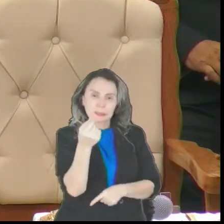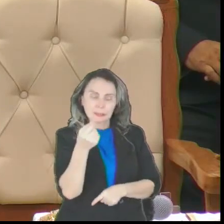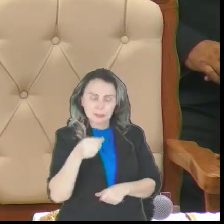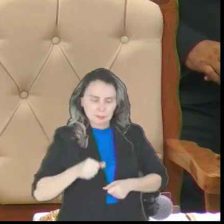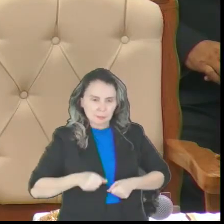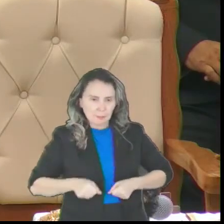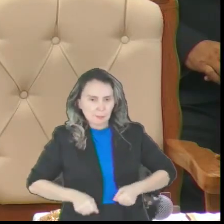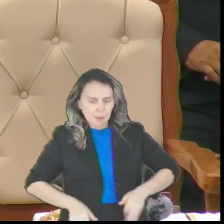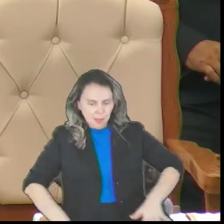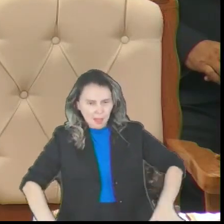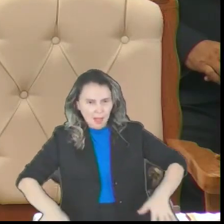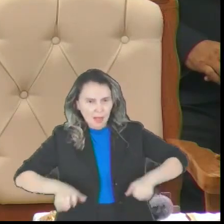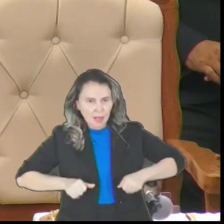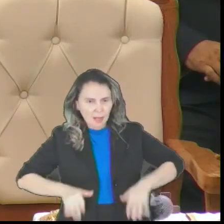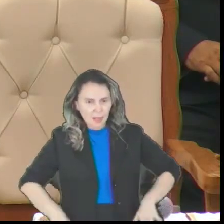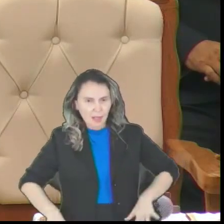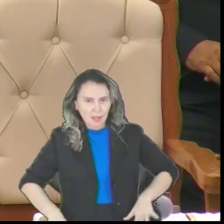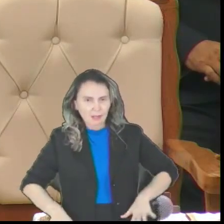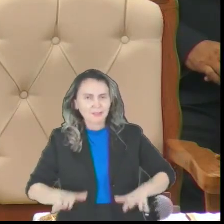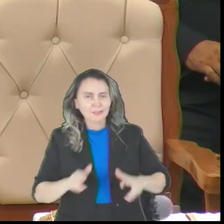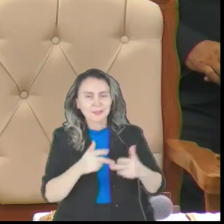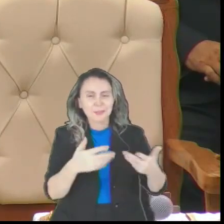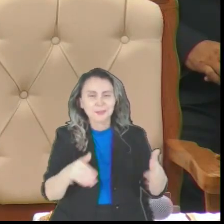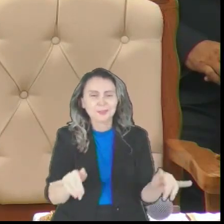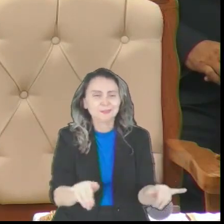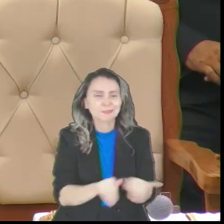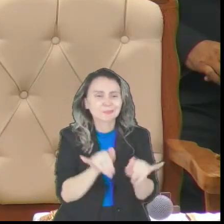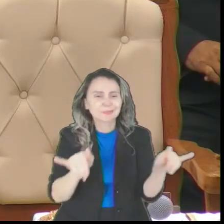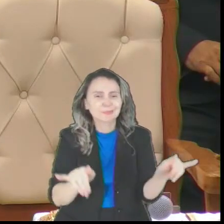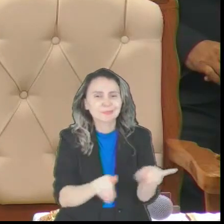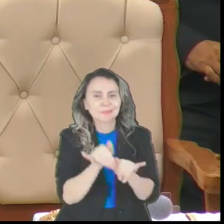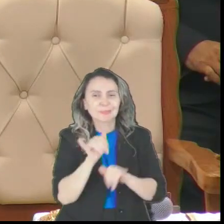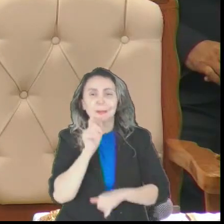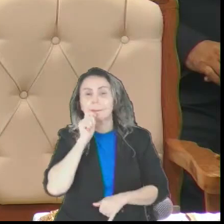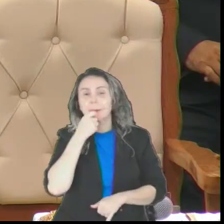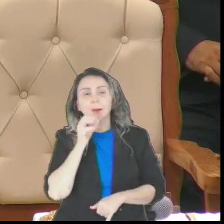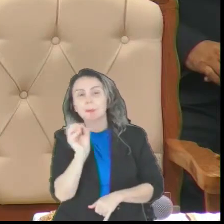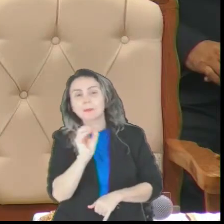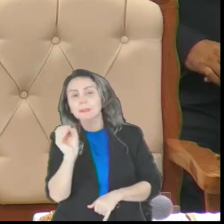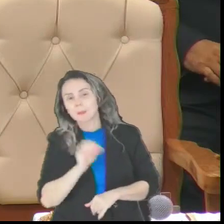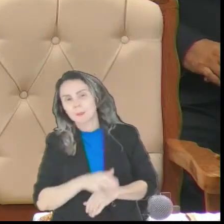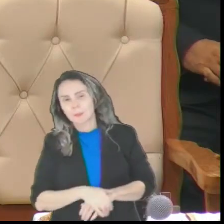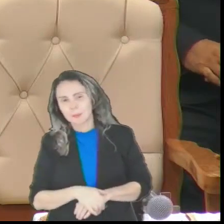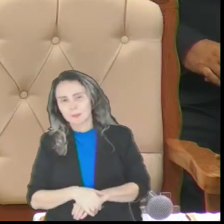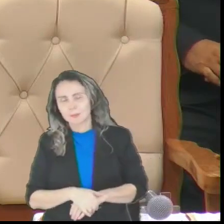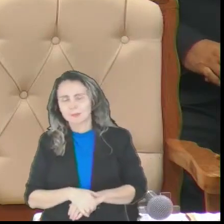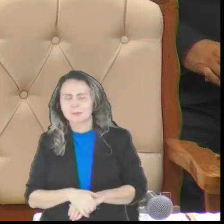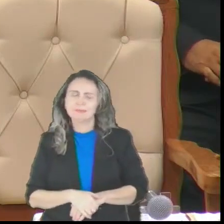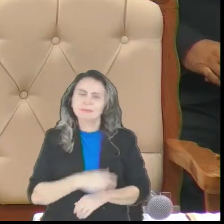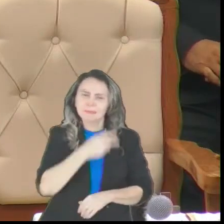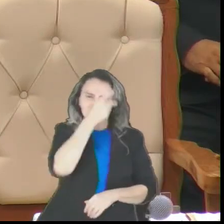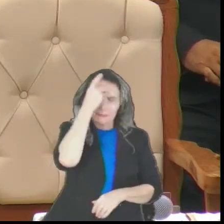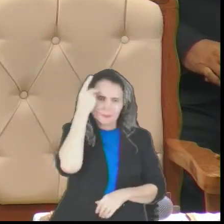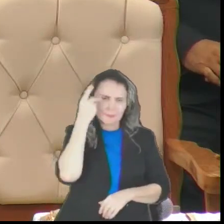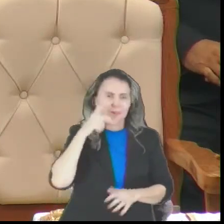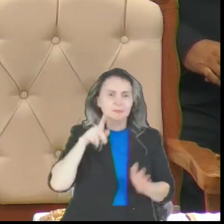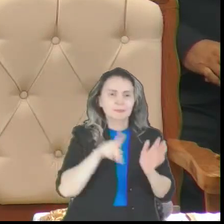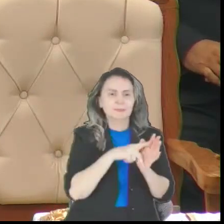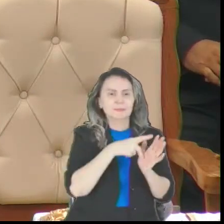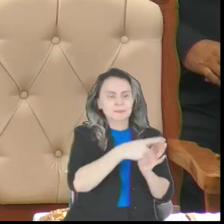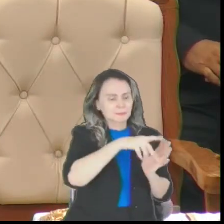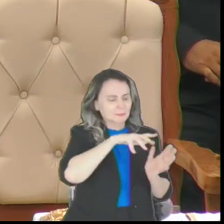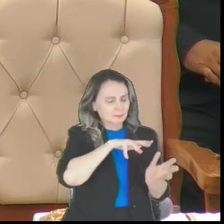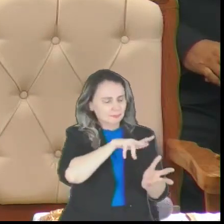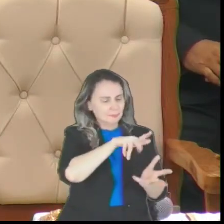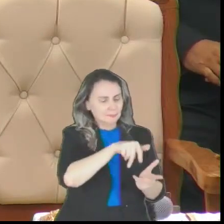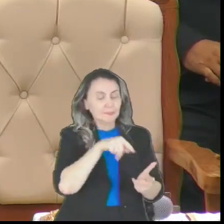naquilo que não é pão? As pessoas do mundo, irmãos, elas tentam